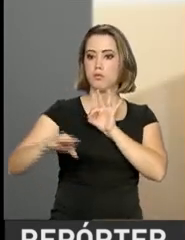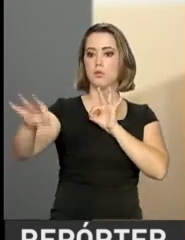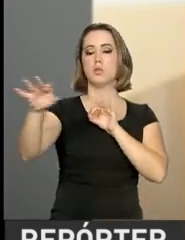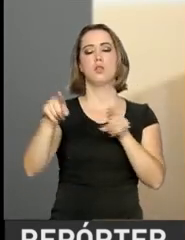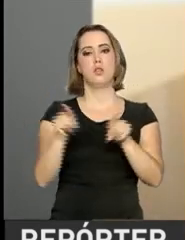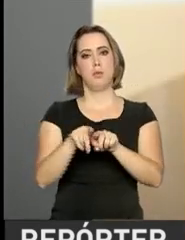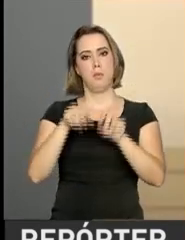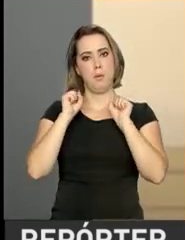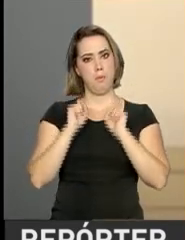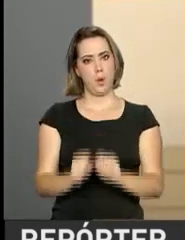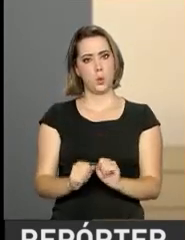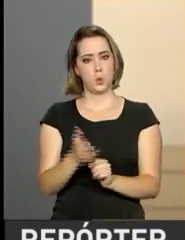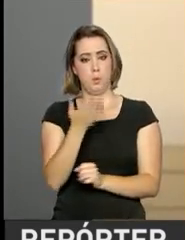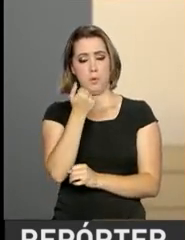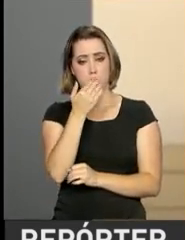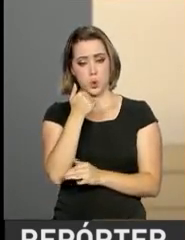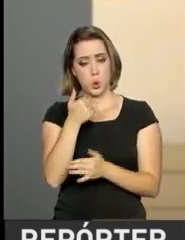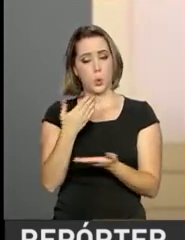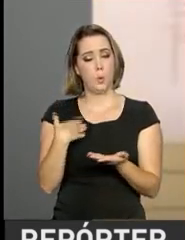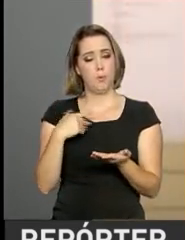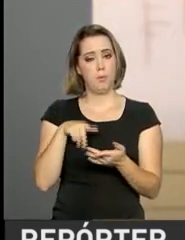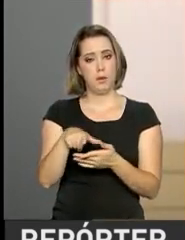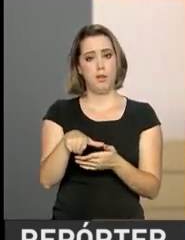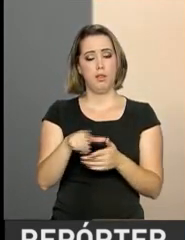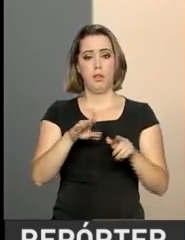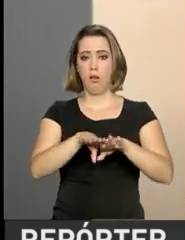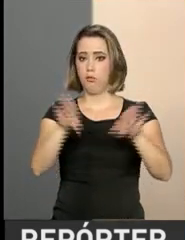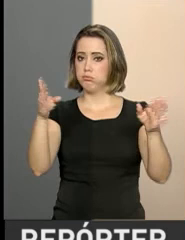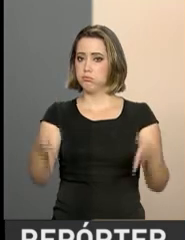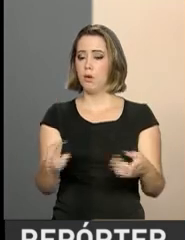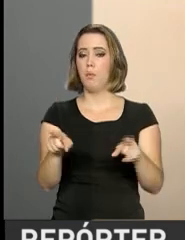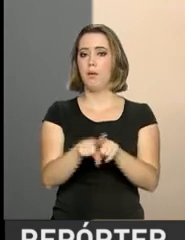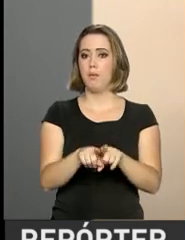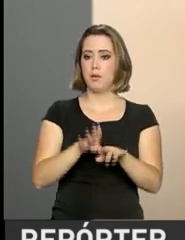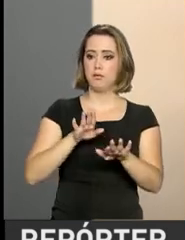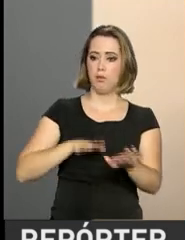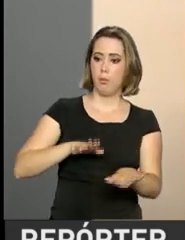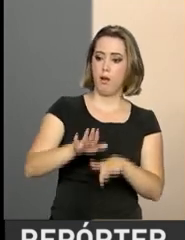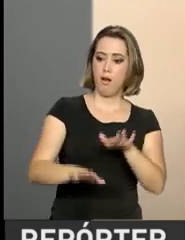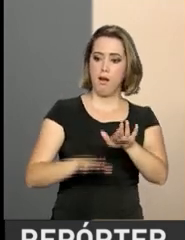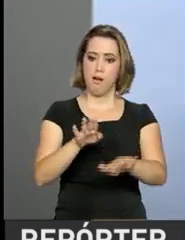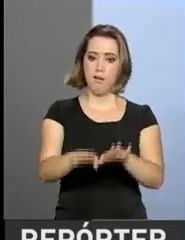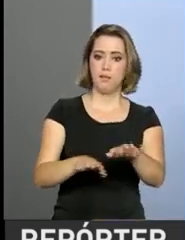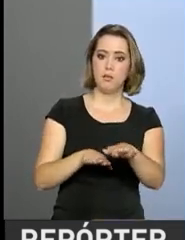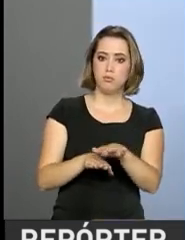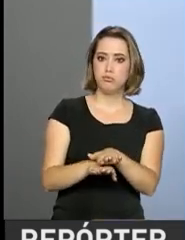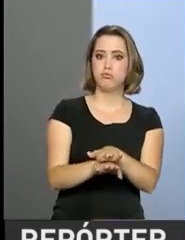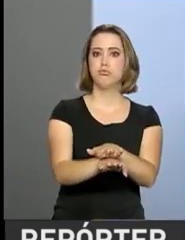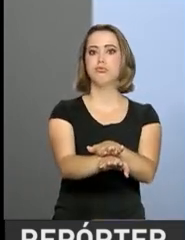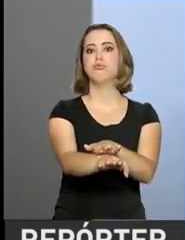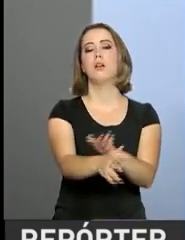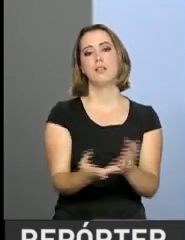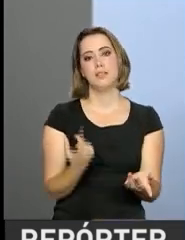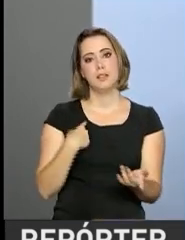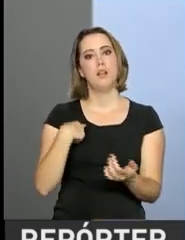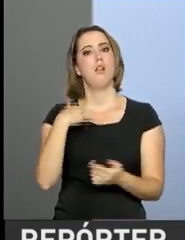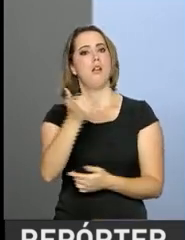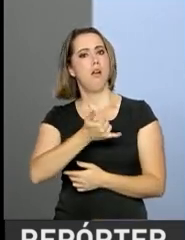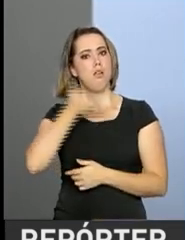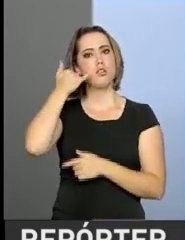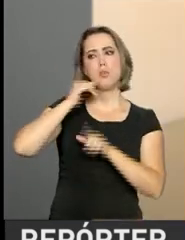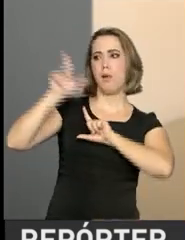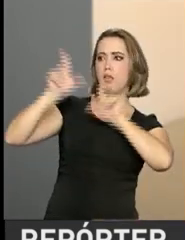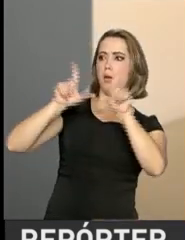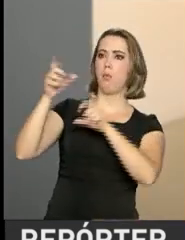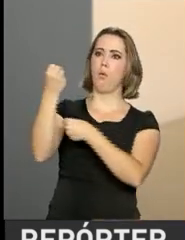máquina andar em esteiras que encurta o caminho sem falar da chamada o vídeo a internet conectar o